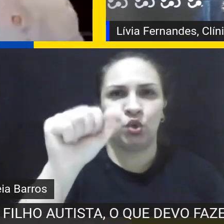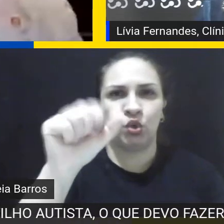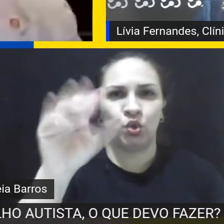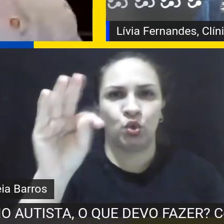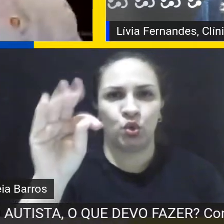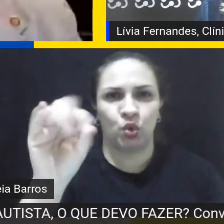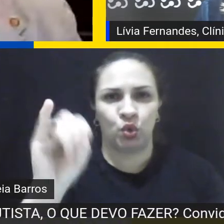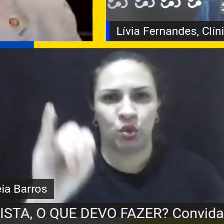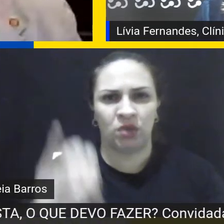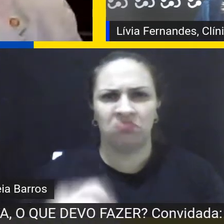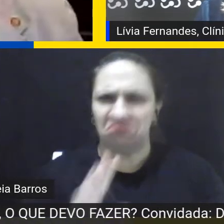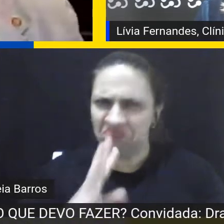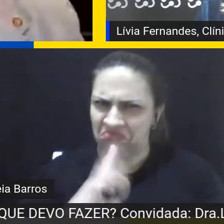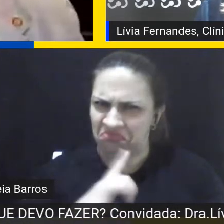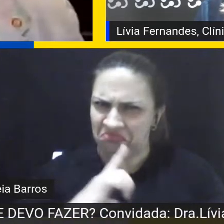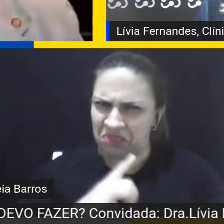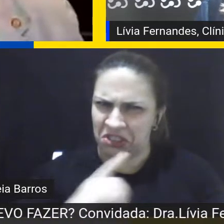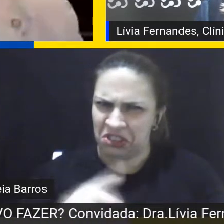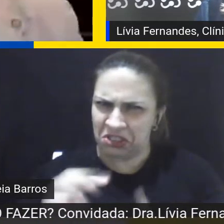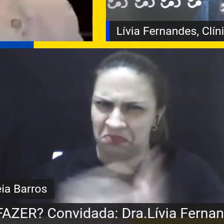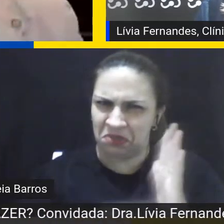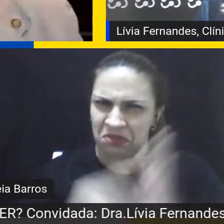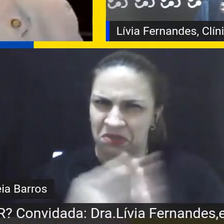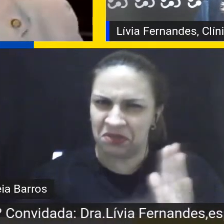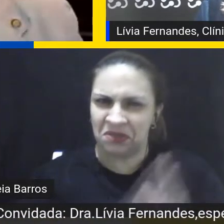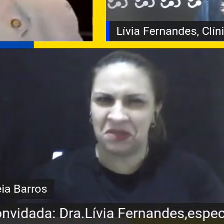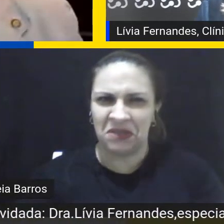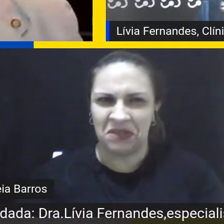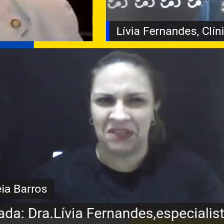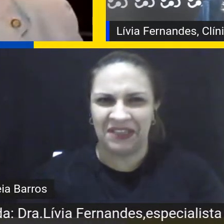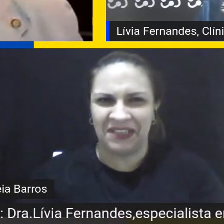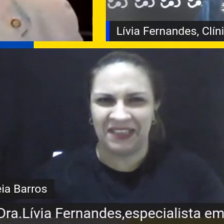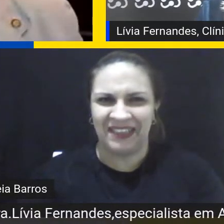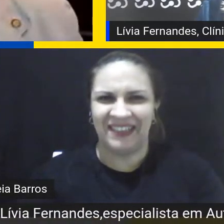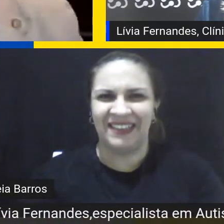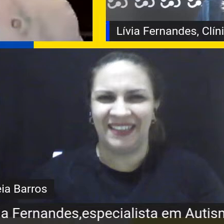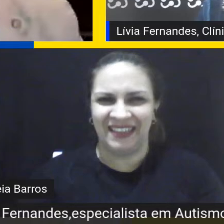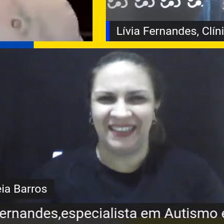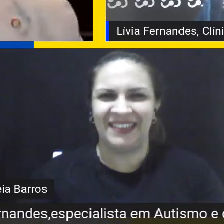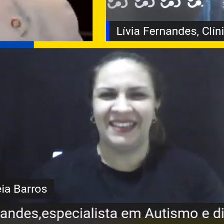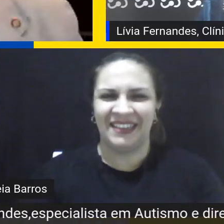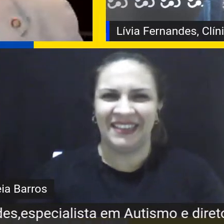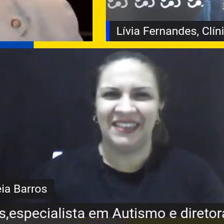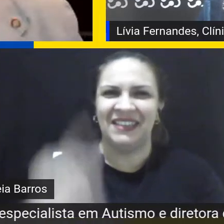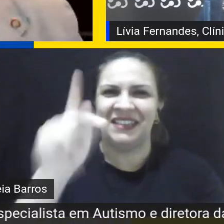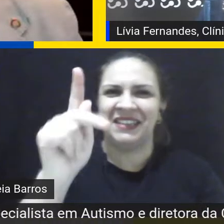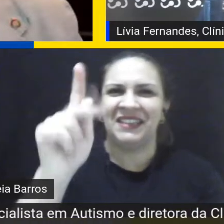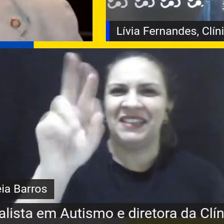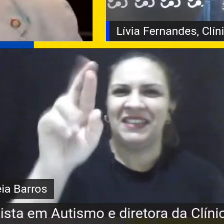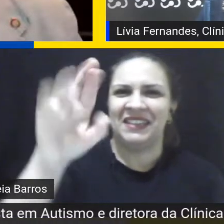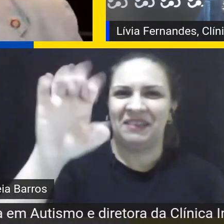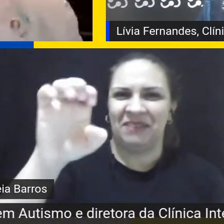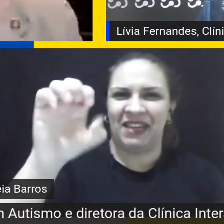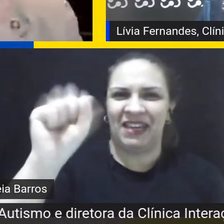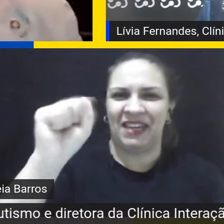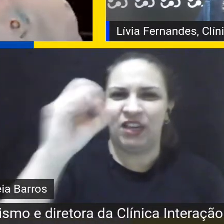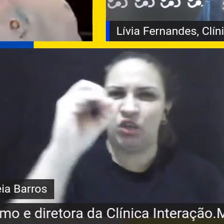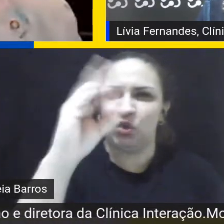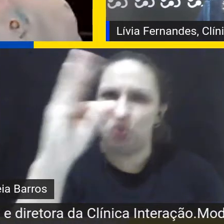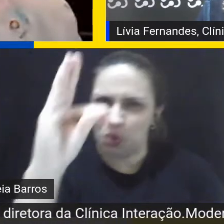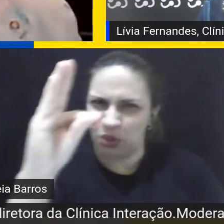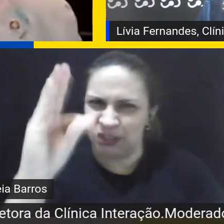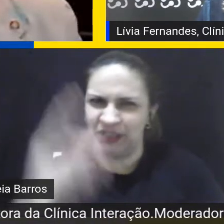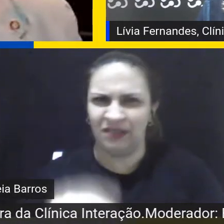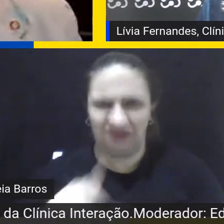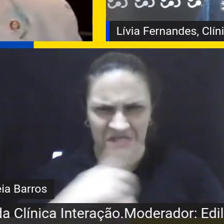Existe essa... Sim, existe essa outra metodologia também, né? E vocês adotam